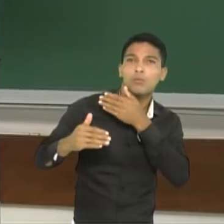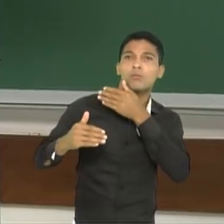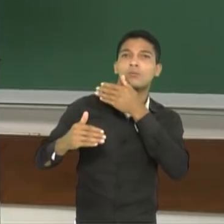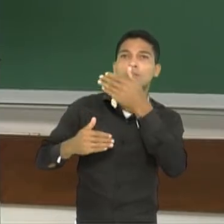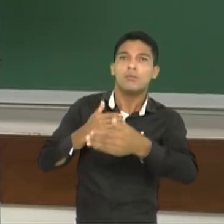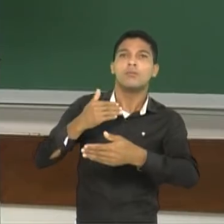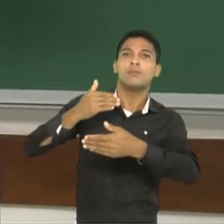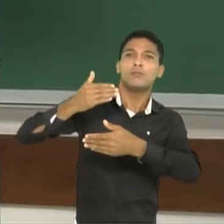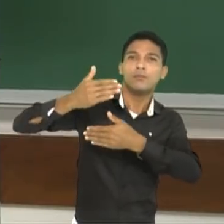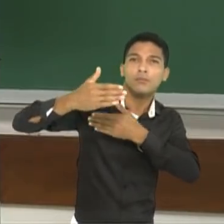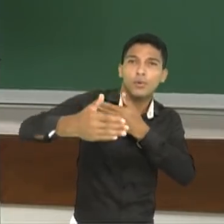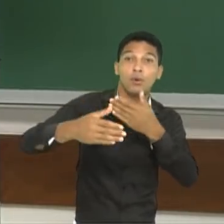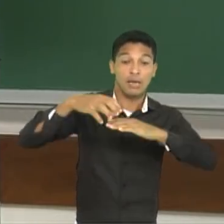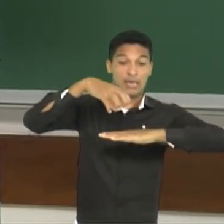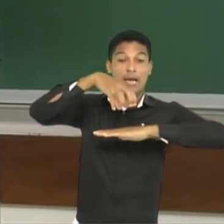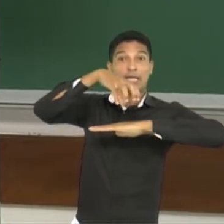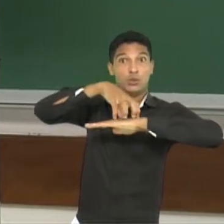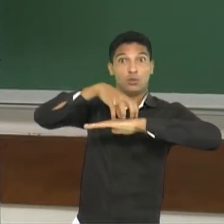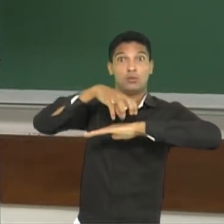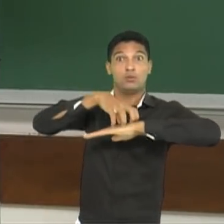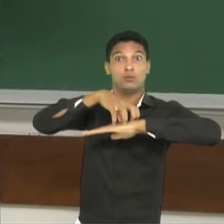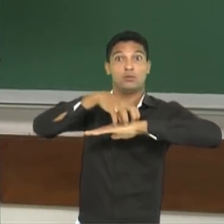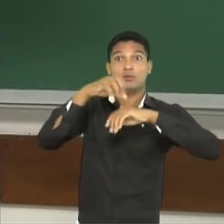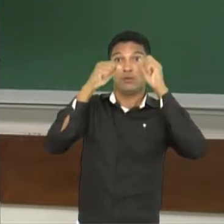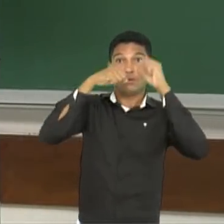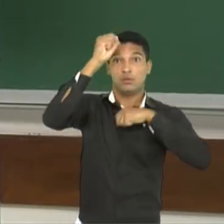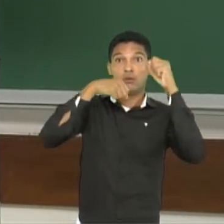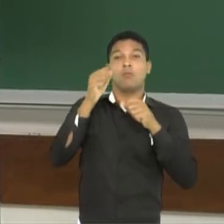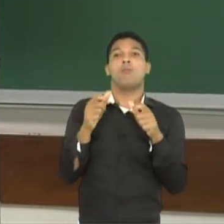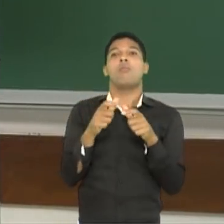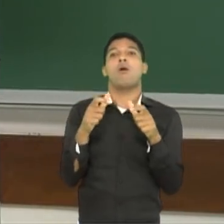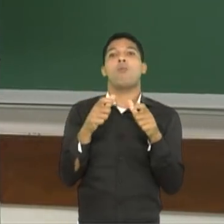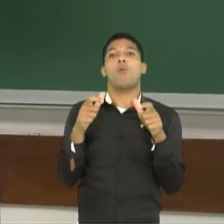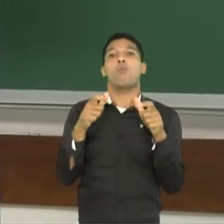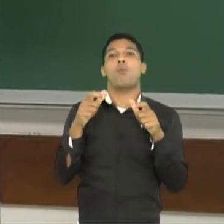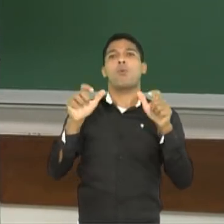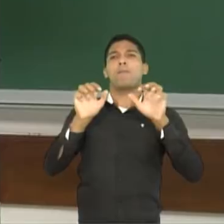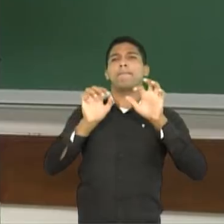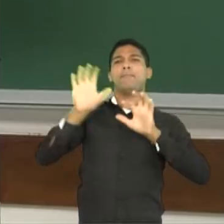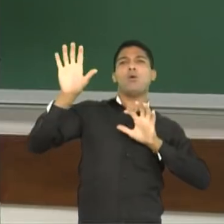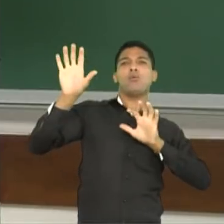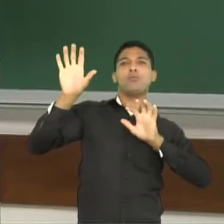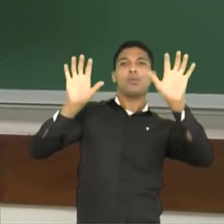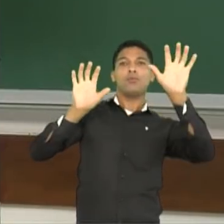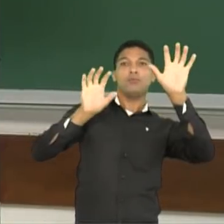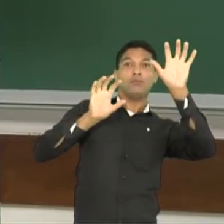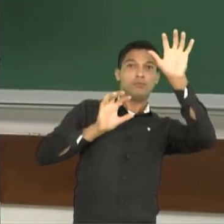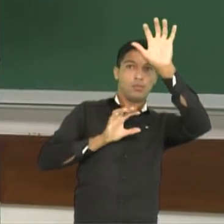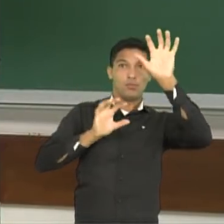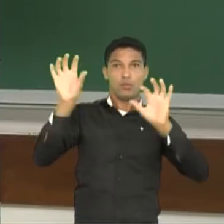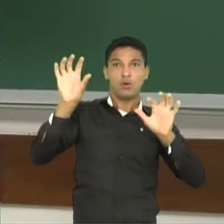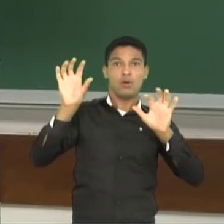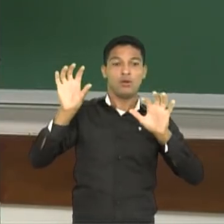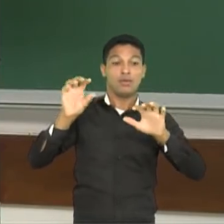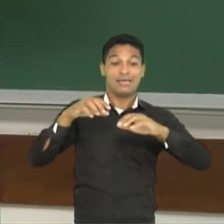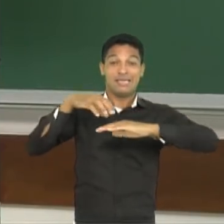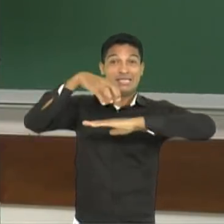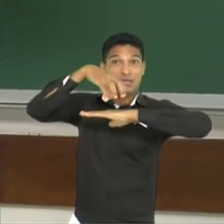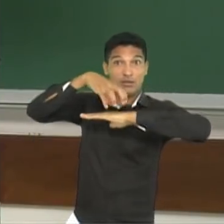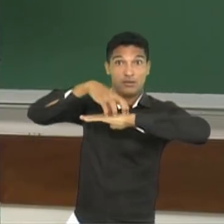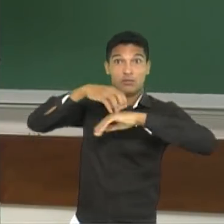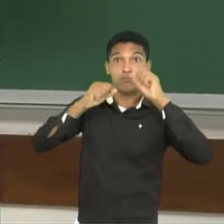ali corpo, vão ficando maiores, vão crescendo e se transformando em grandes empresas